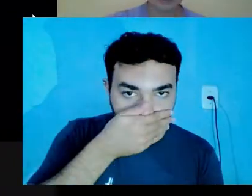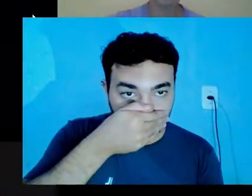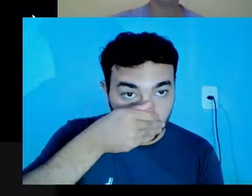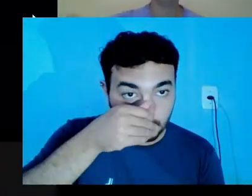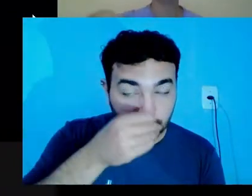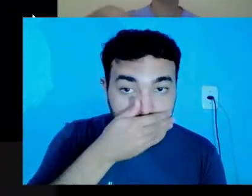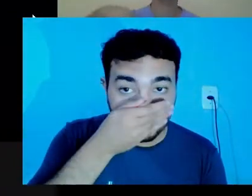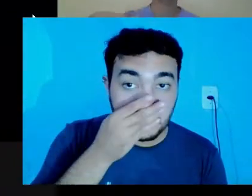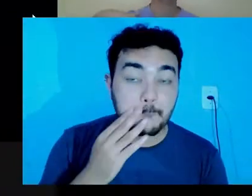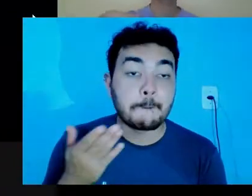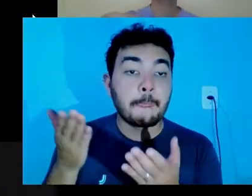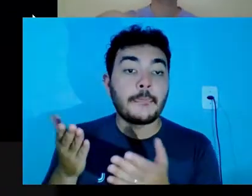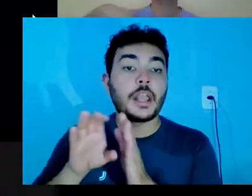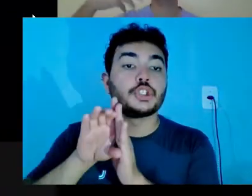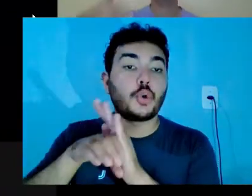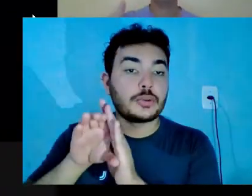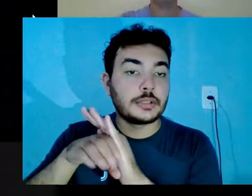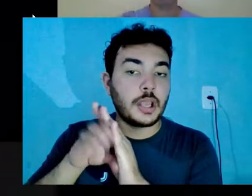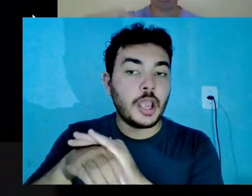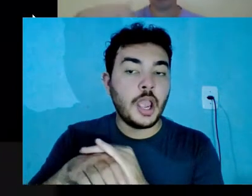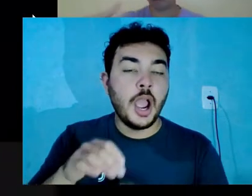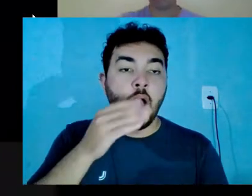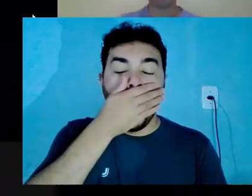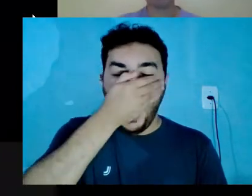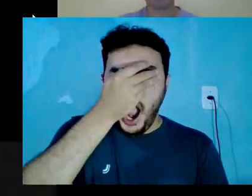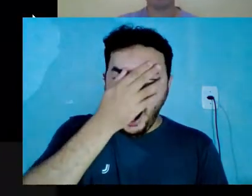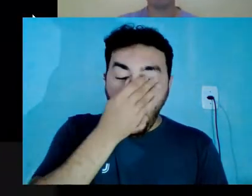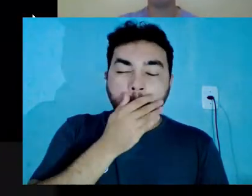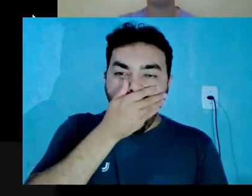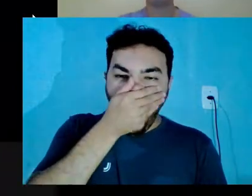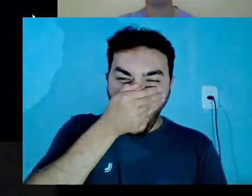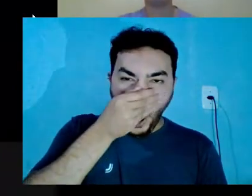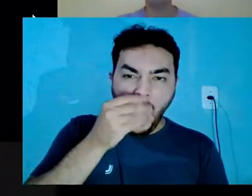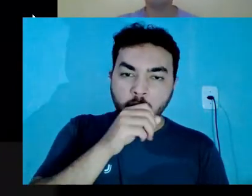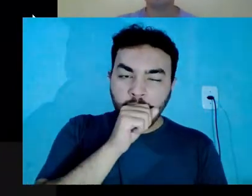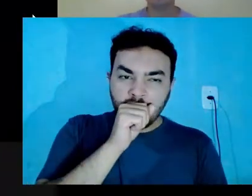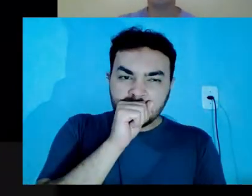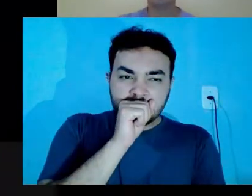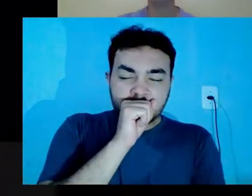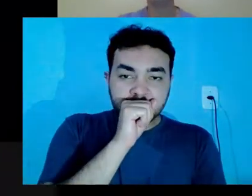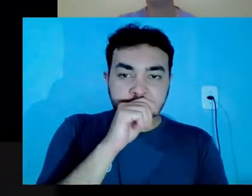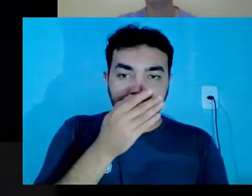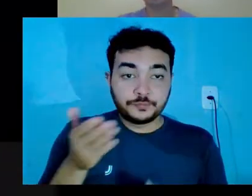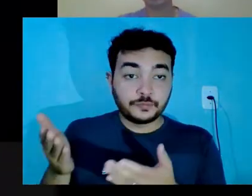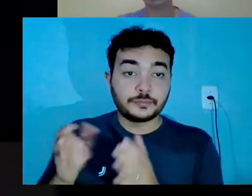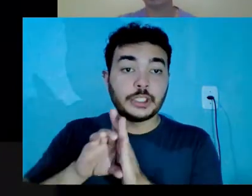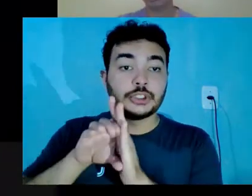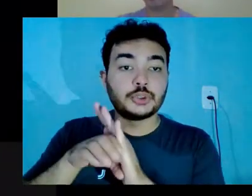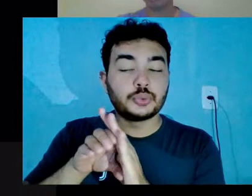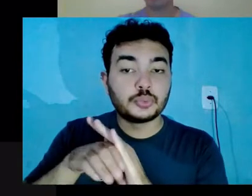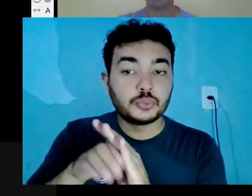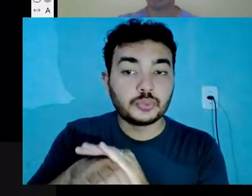E esse conceito, né, introdutório que eles tentaram introduzir, que eles introduziram, na verdade, para propor uma nova função de onda, foi o efeito da carga